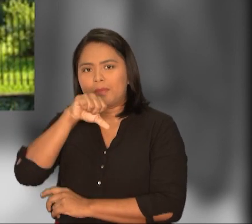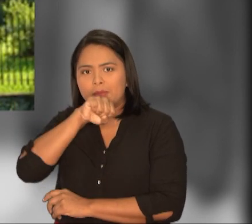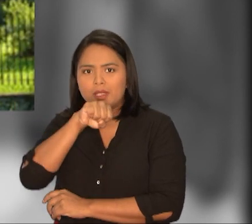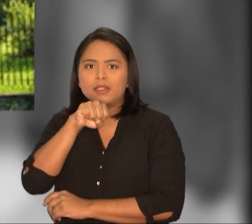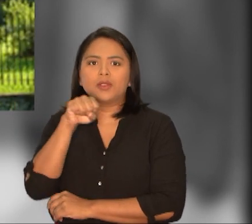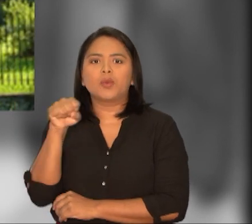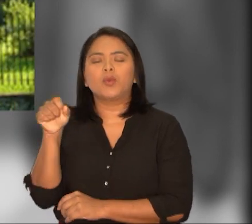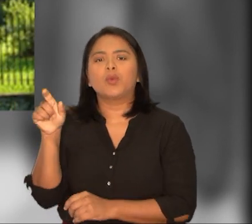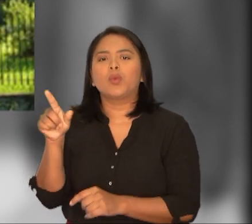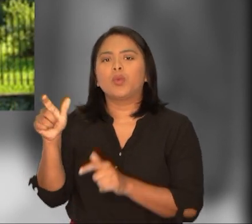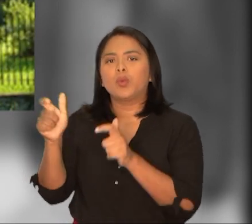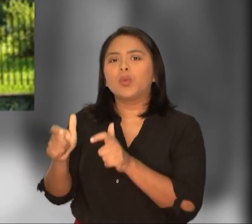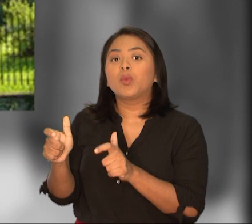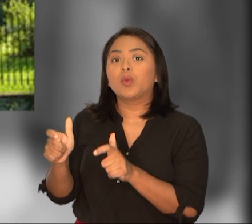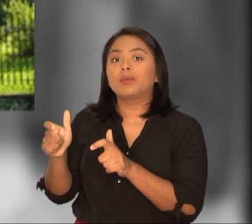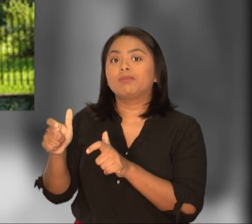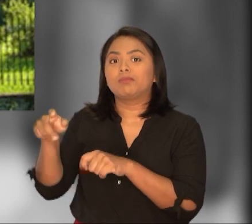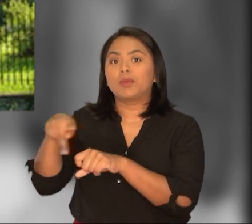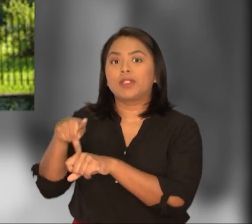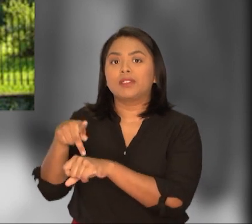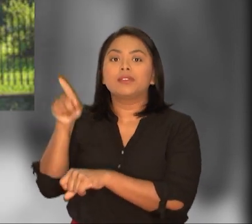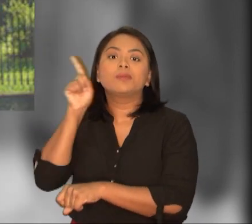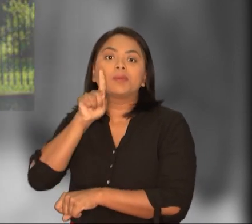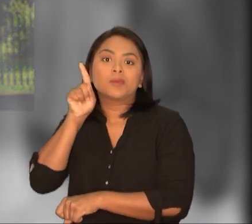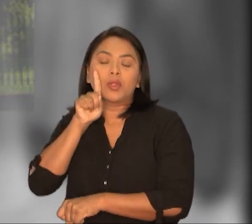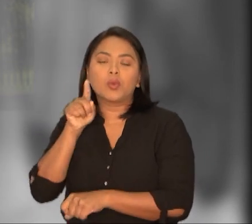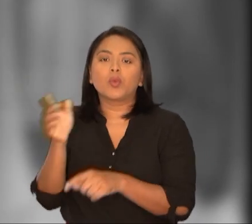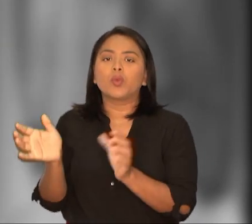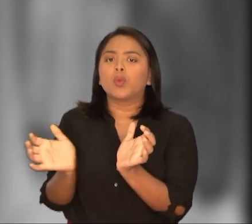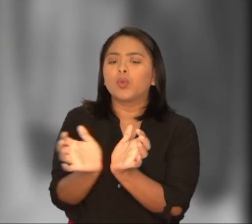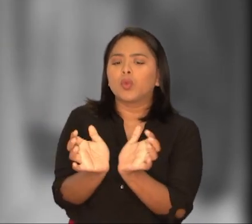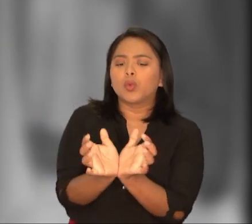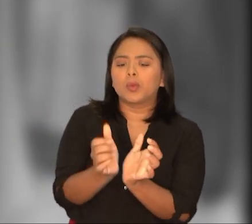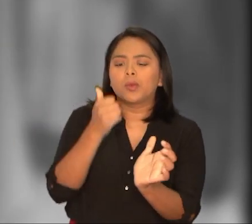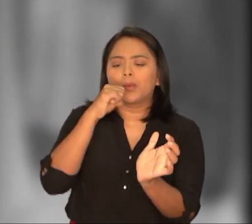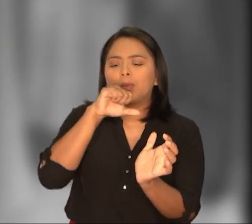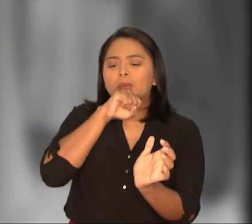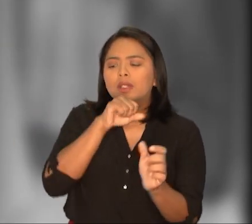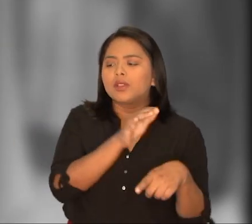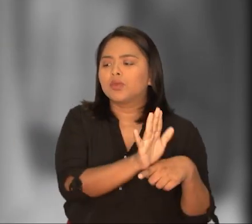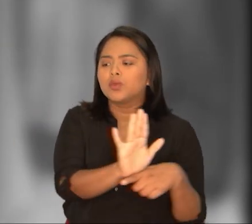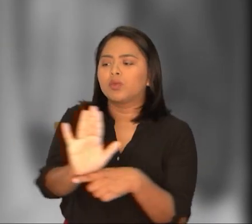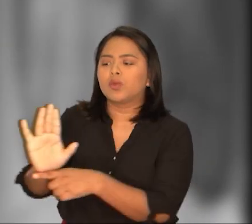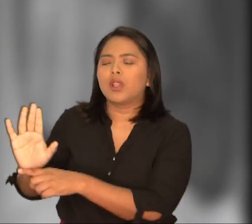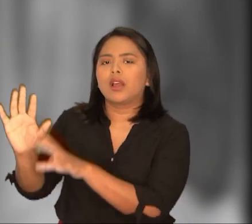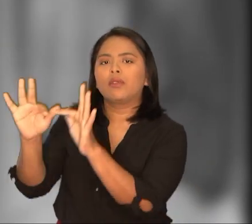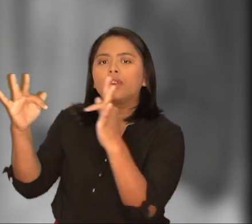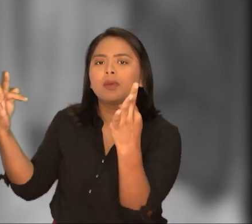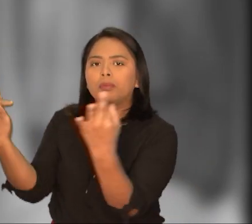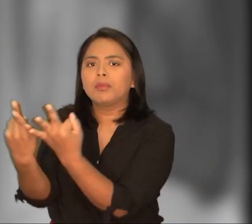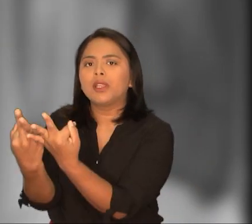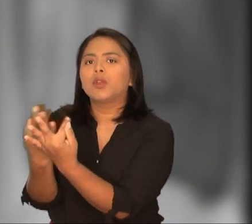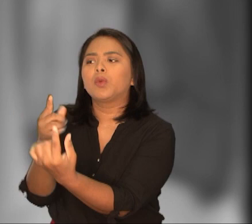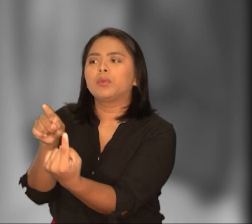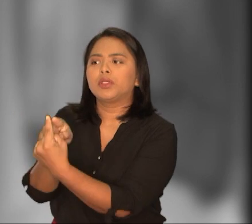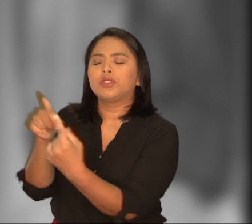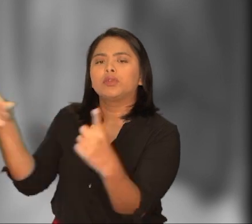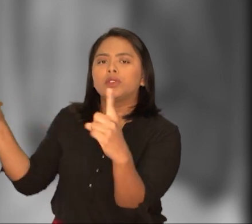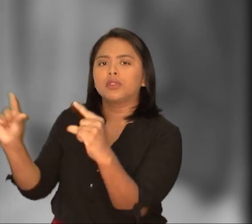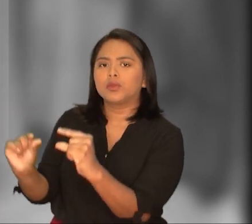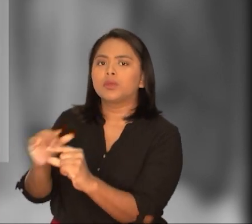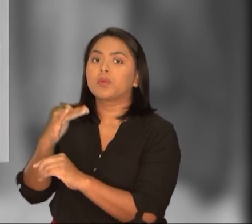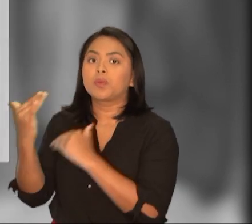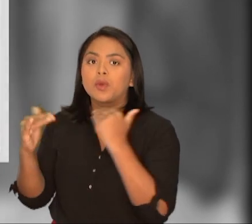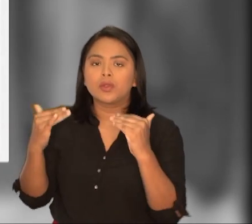na Virgínia, Estados Unidos. O grupo fornecia assistência e educação às famílias, a fim de reduzir as doenças e a mortalidade